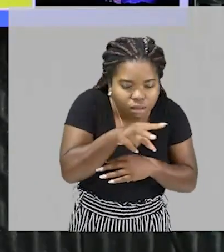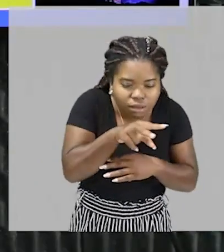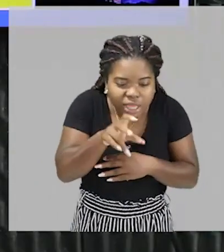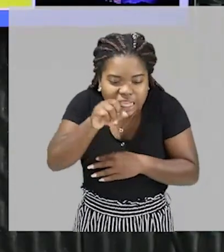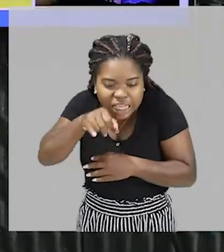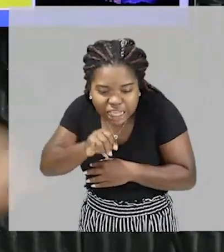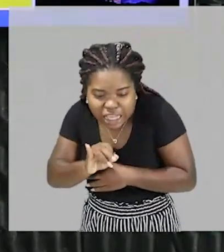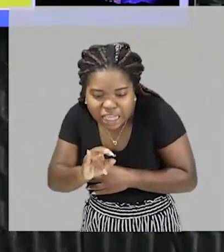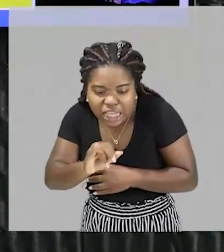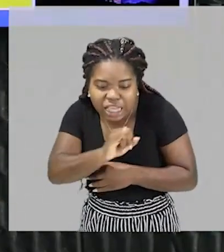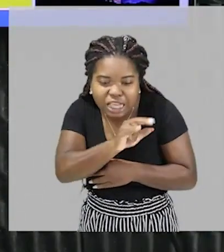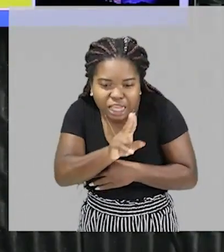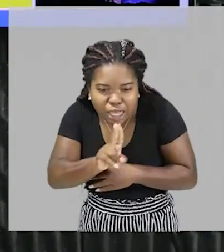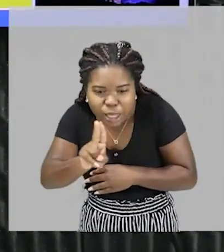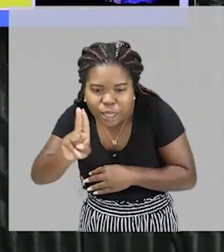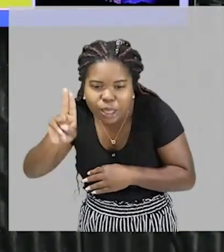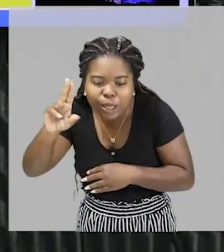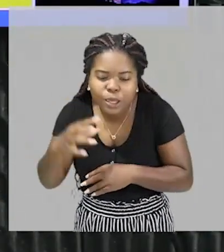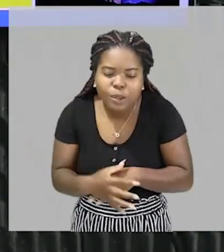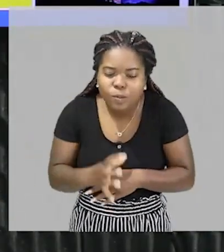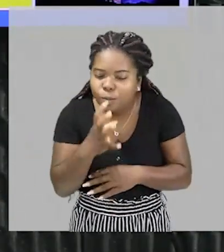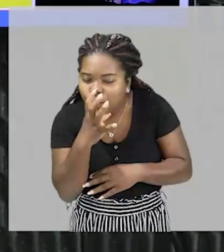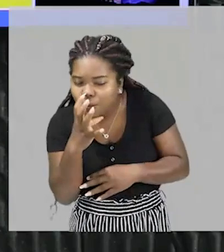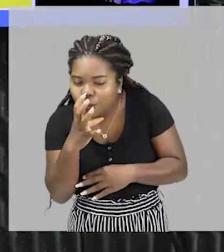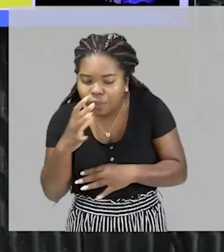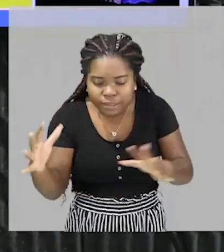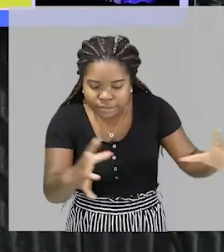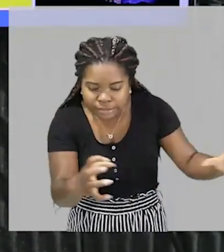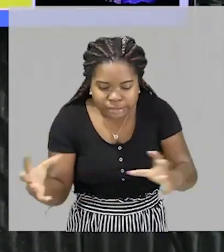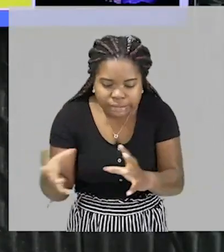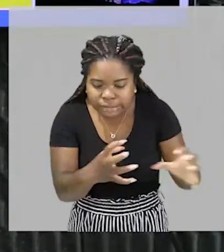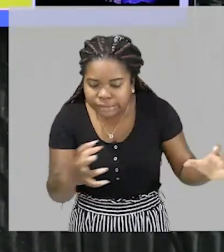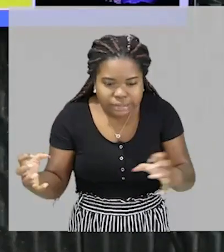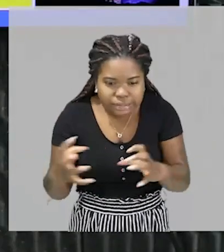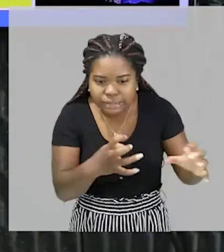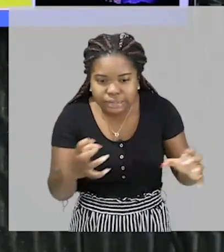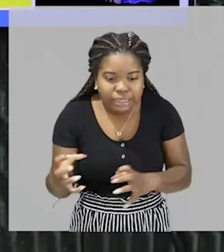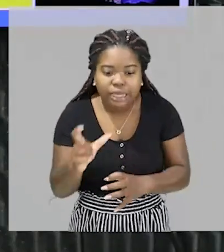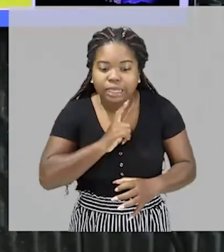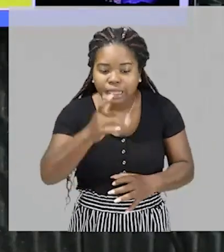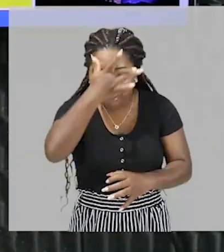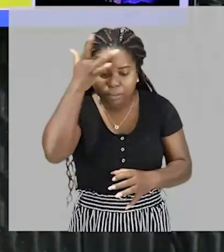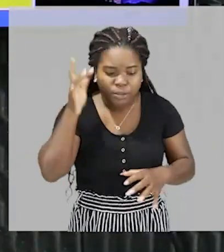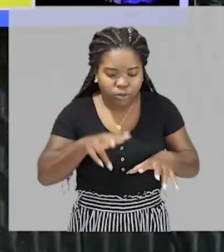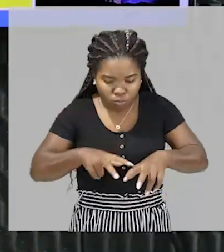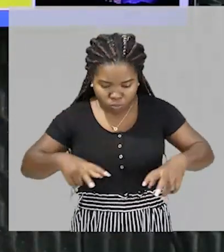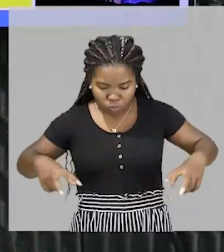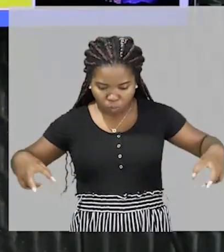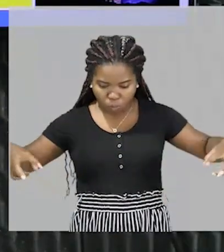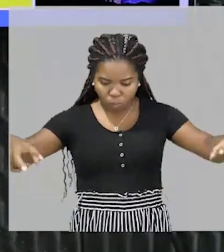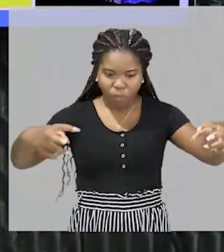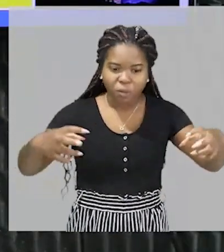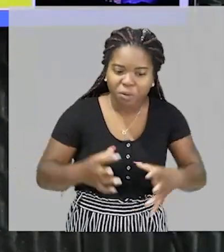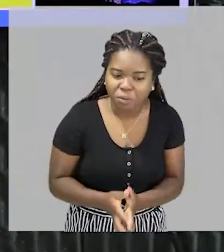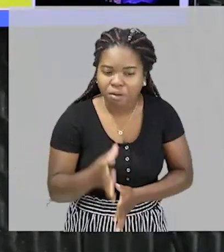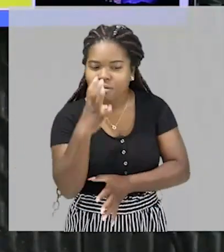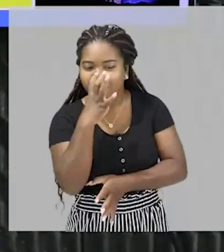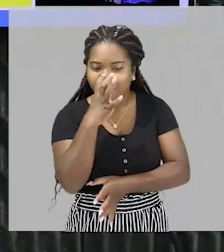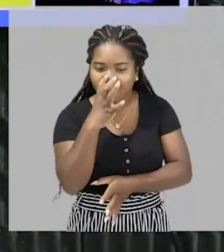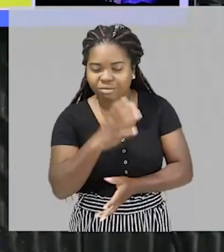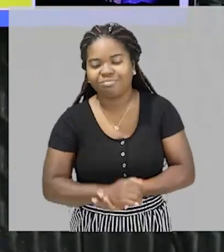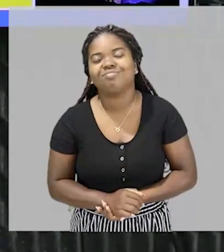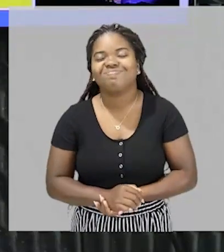que deixou as flores sujando o quintal do vizinho, e a briga vai lá para frente e já tem plateia, ali você tem literalmente